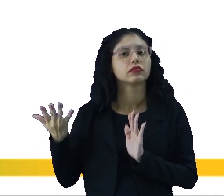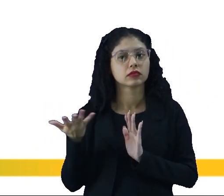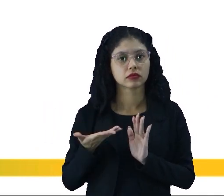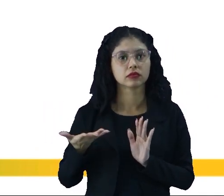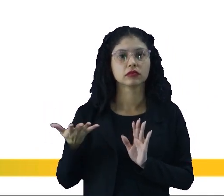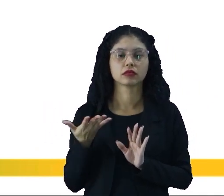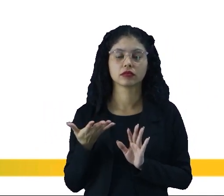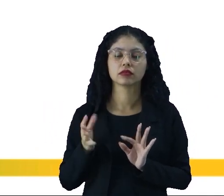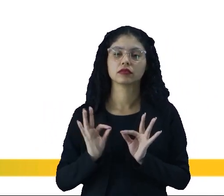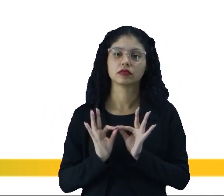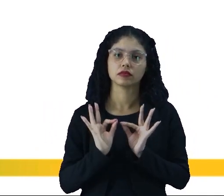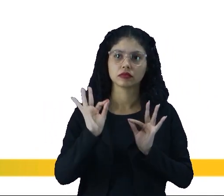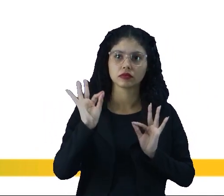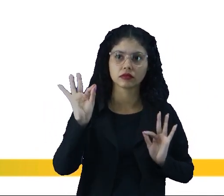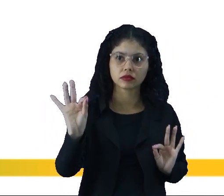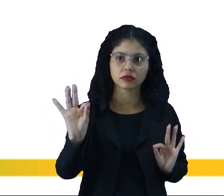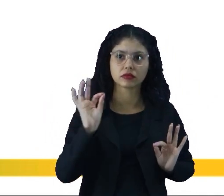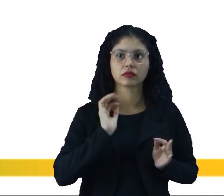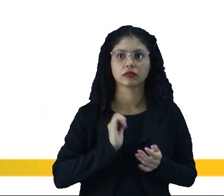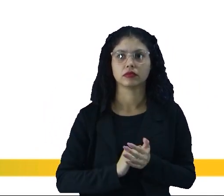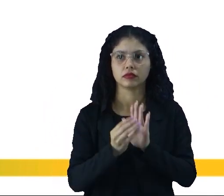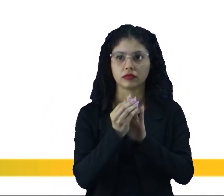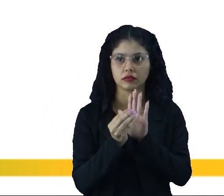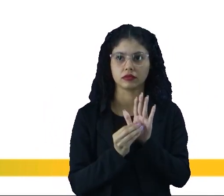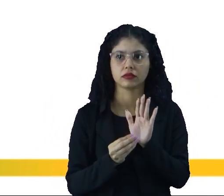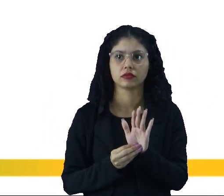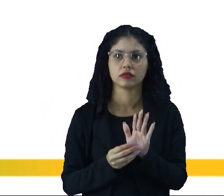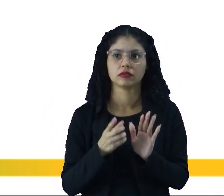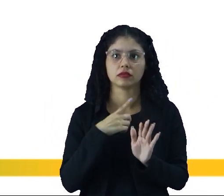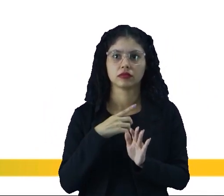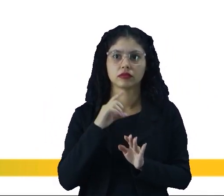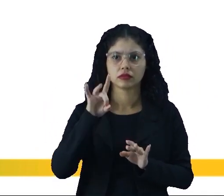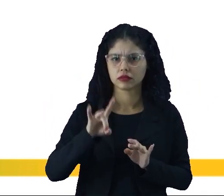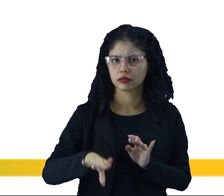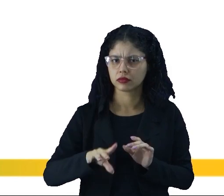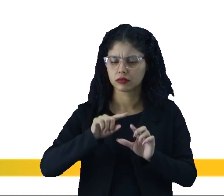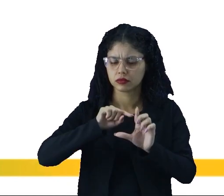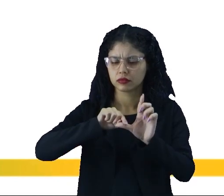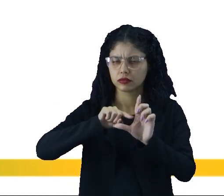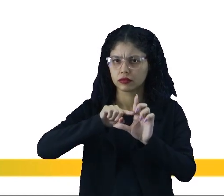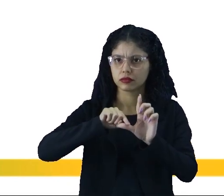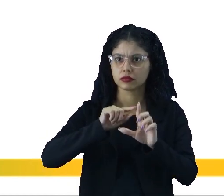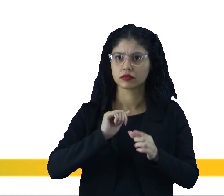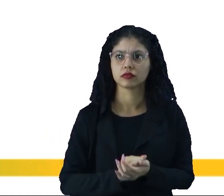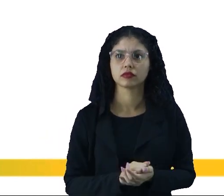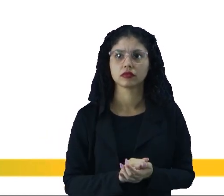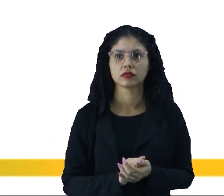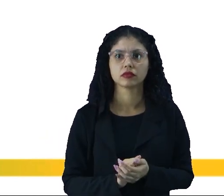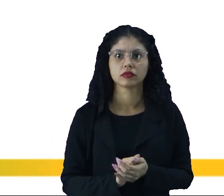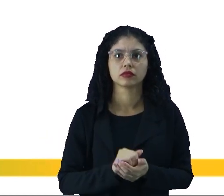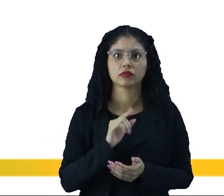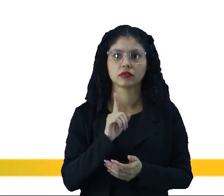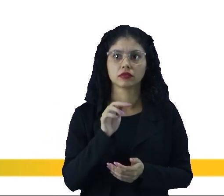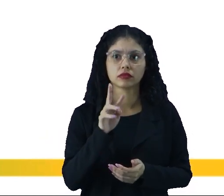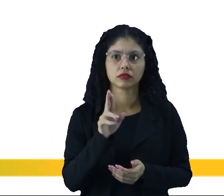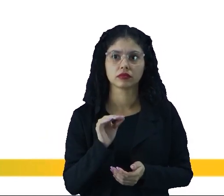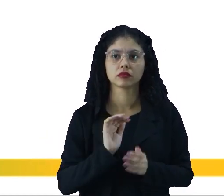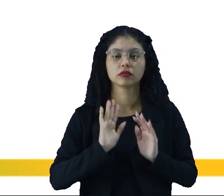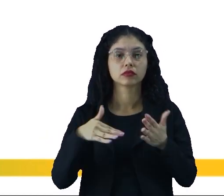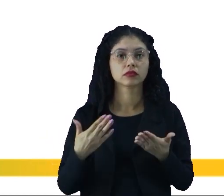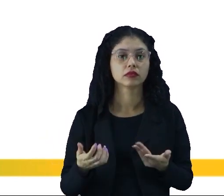seguinte: com base nas distâncias dadas e mantendo o último ângulo de